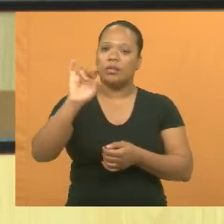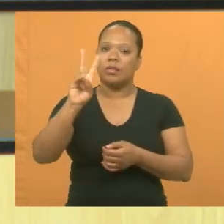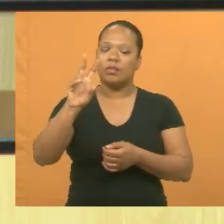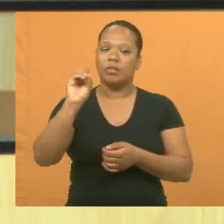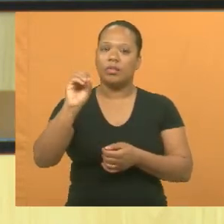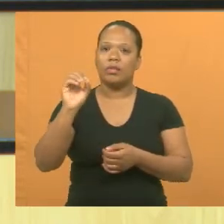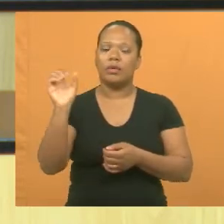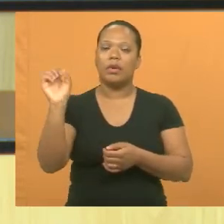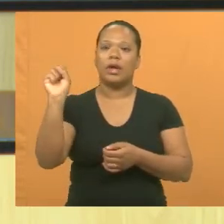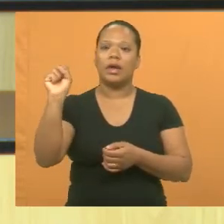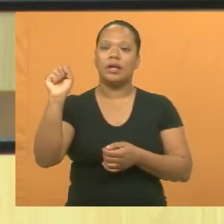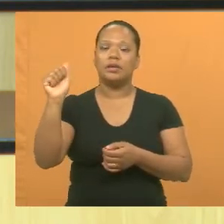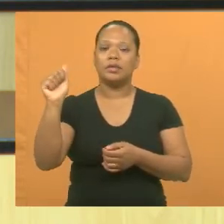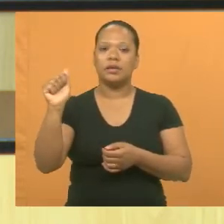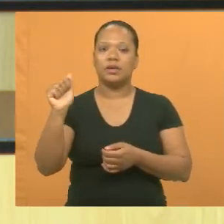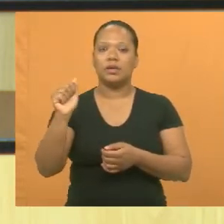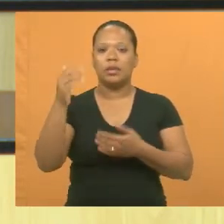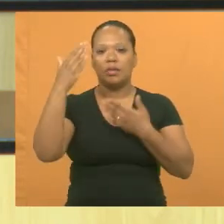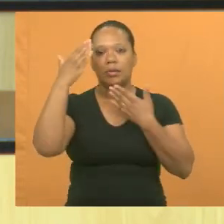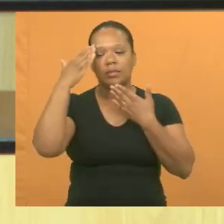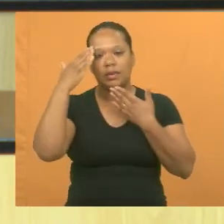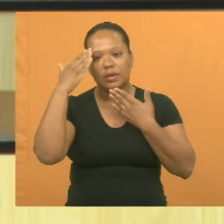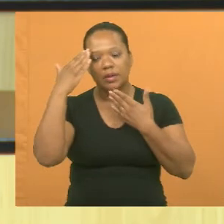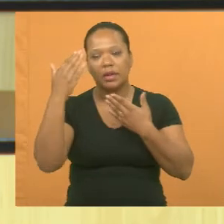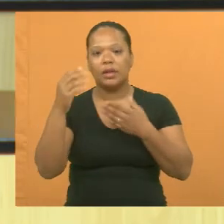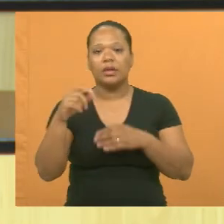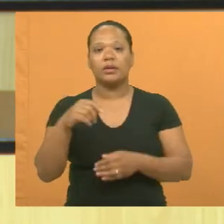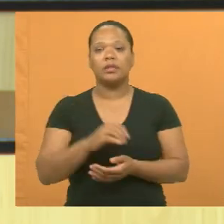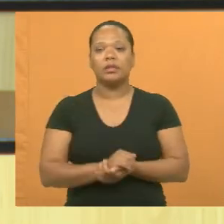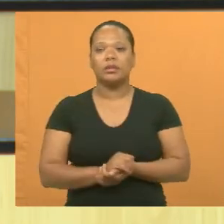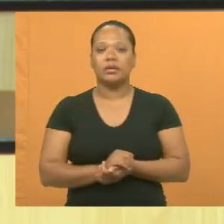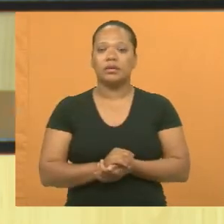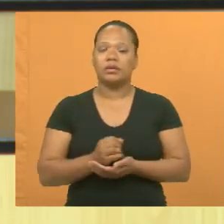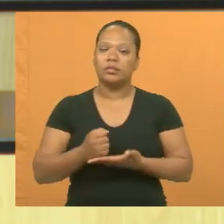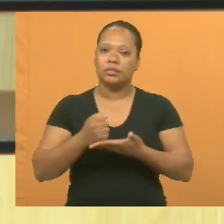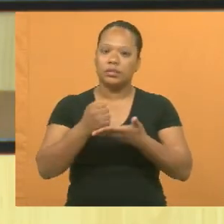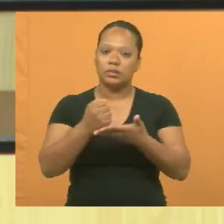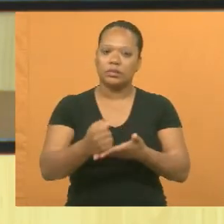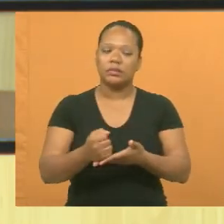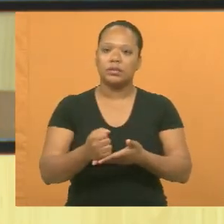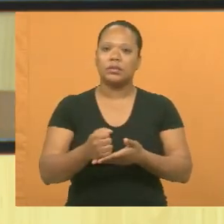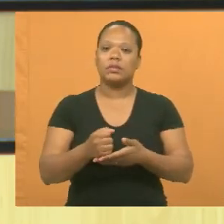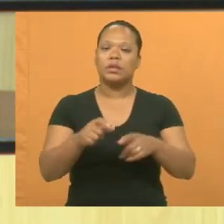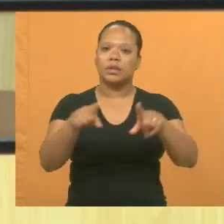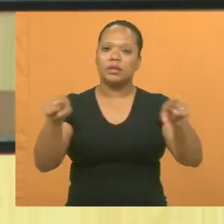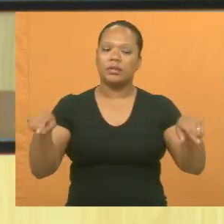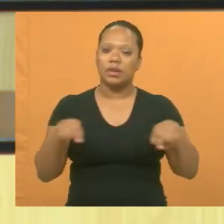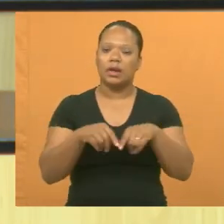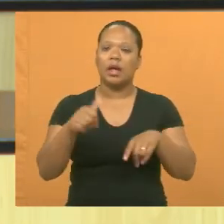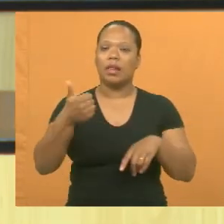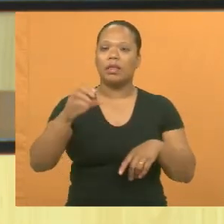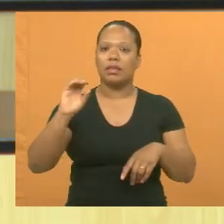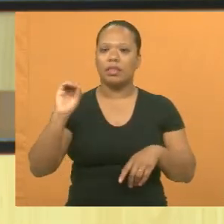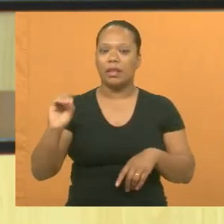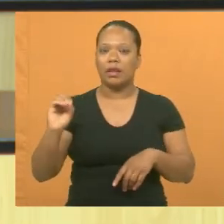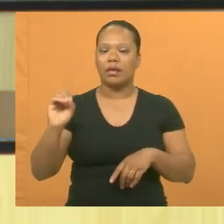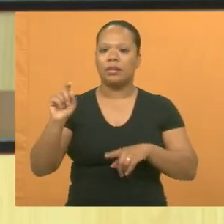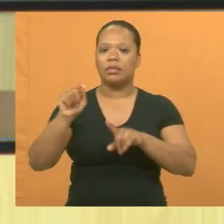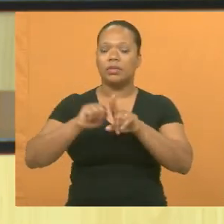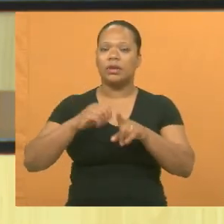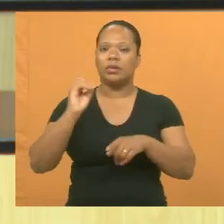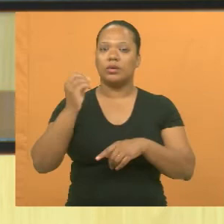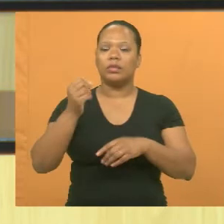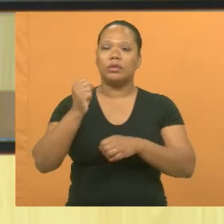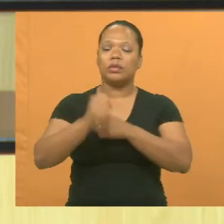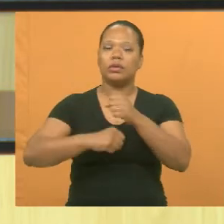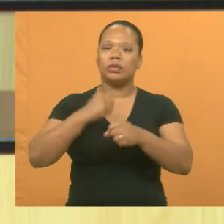e, antecipando agradecimento pela atenção dispensada, subscrevemos. Sala das Sessões, 10 de outubro de 2018.